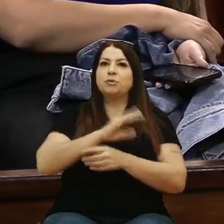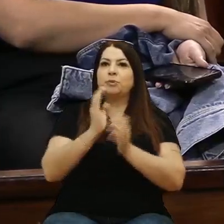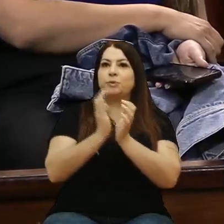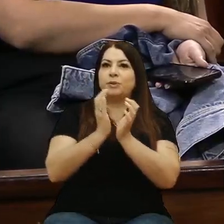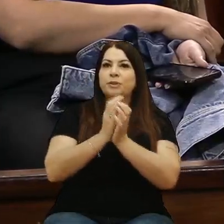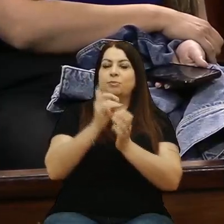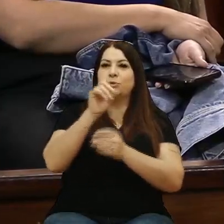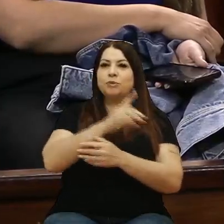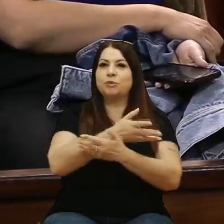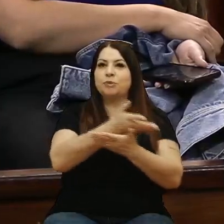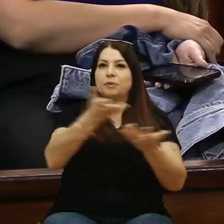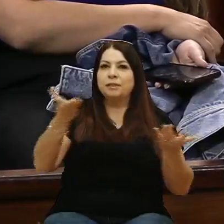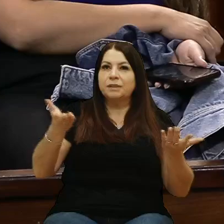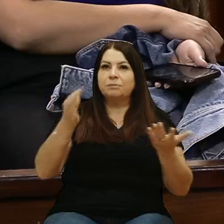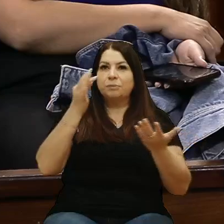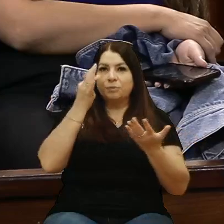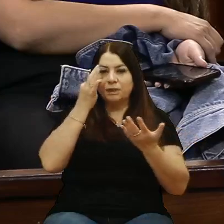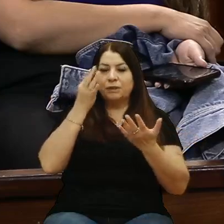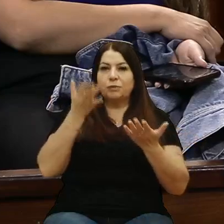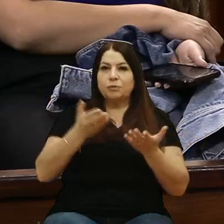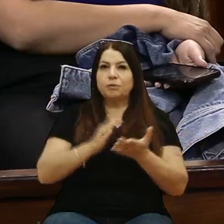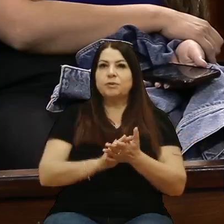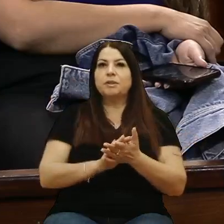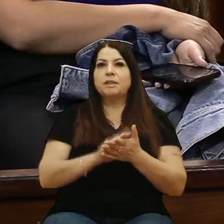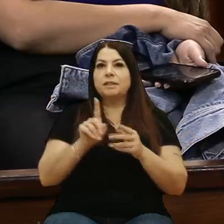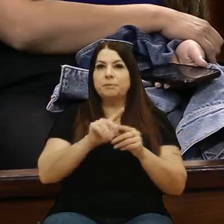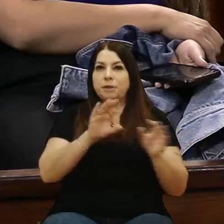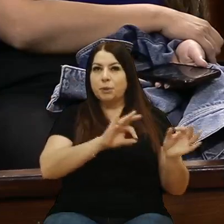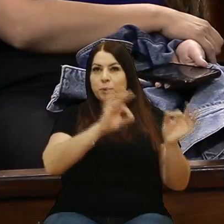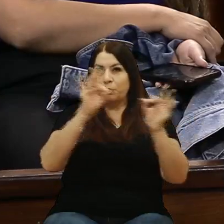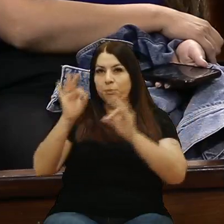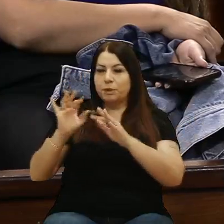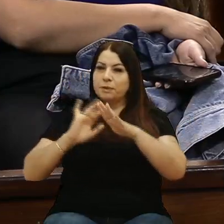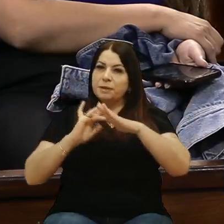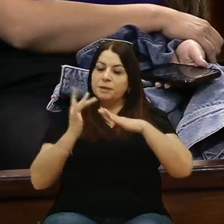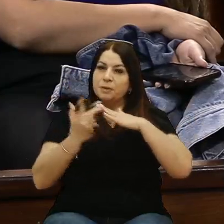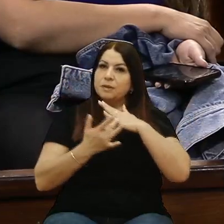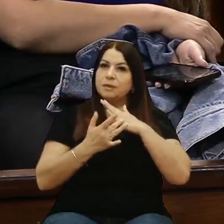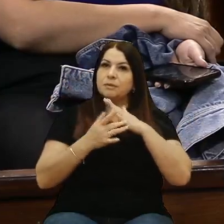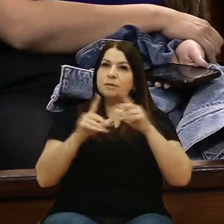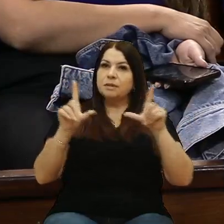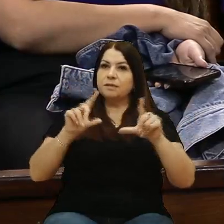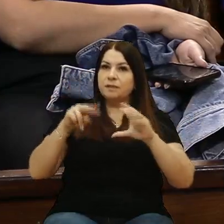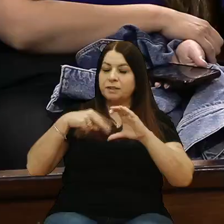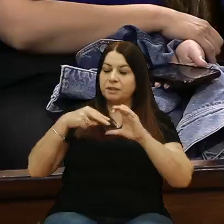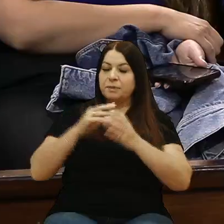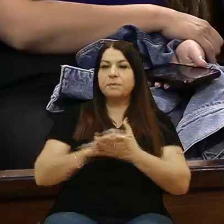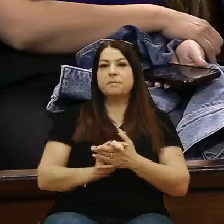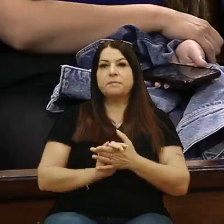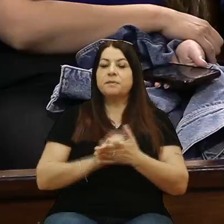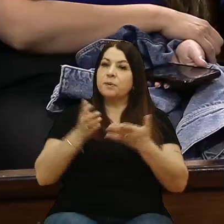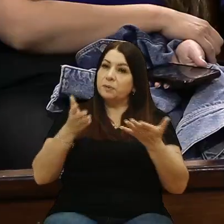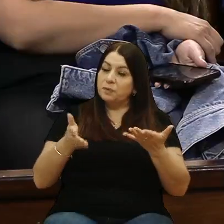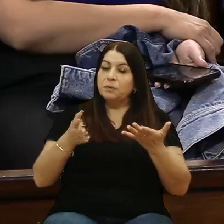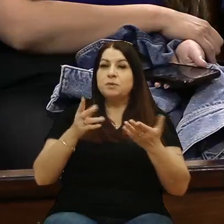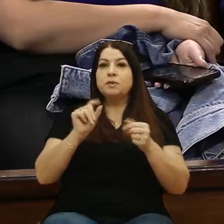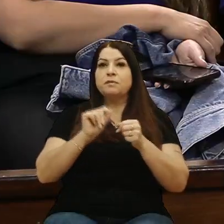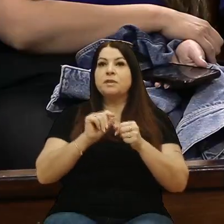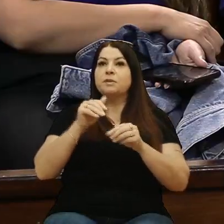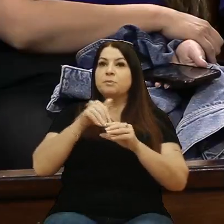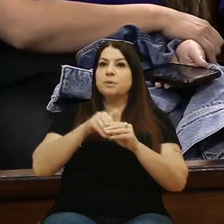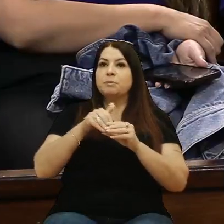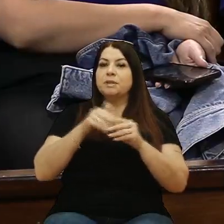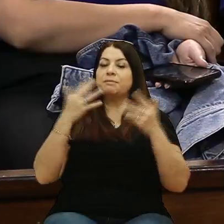colegas. Bom dia a todos que estão aqui conosco e a quem nos acompanha pelas redes sociais e TV Câmara. Hoje eu faço um voto